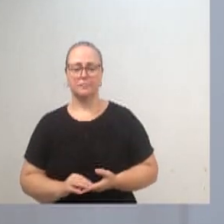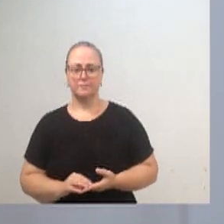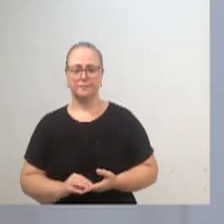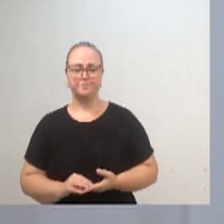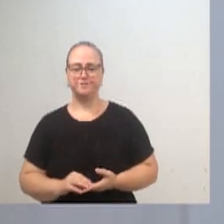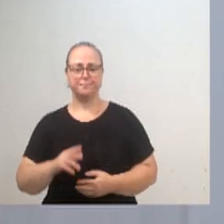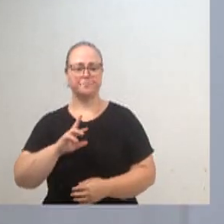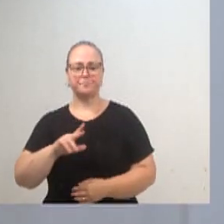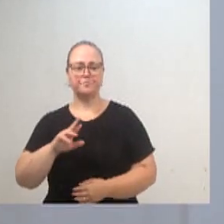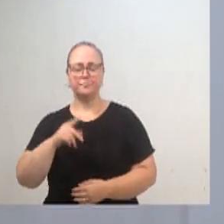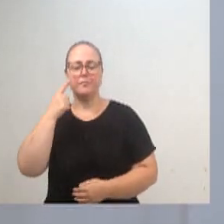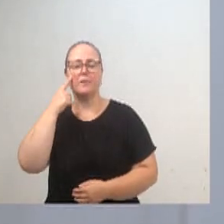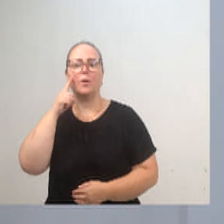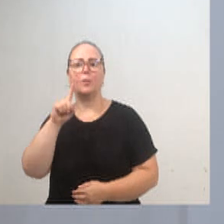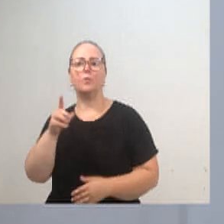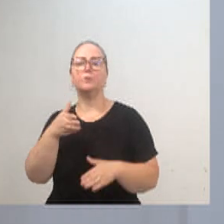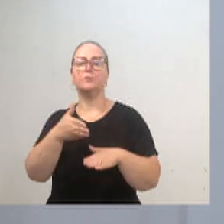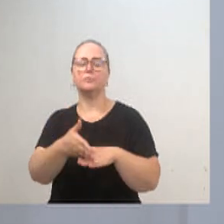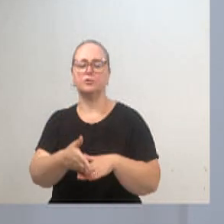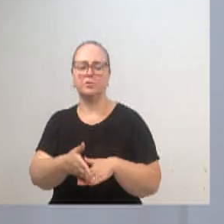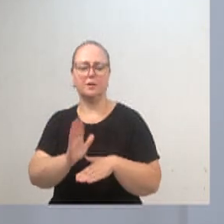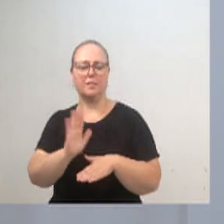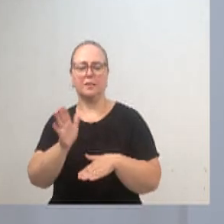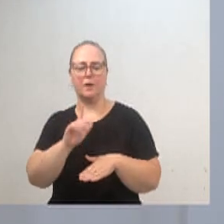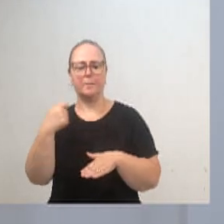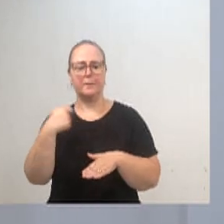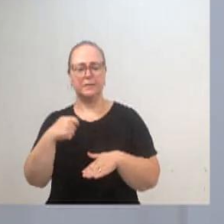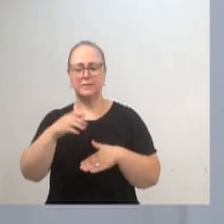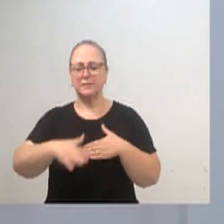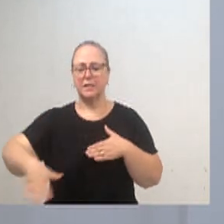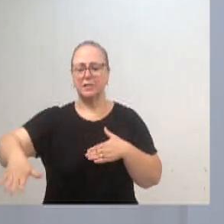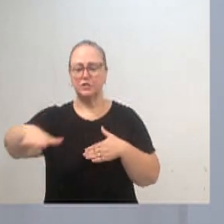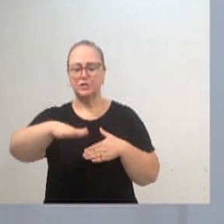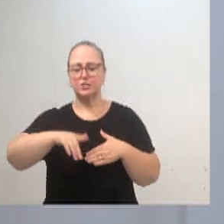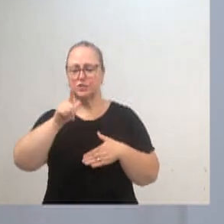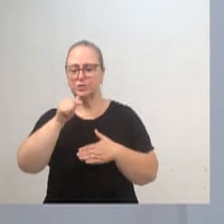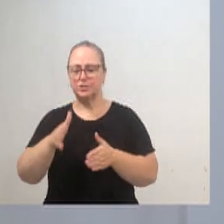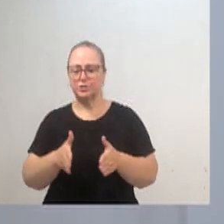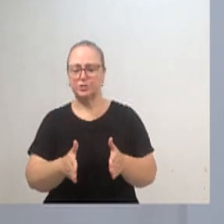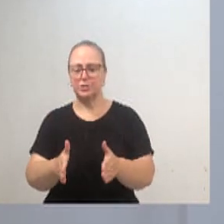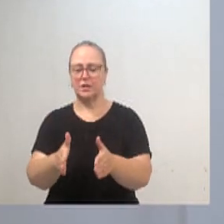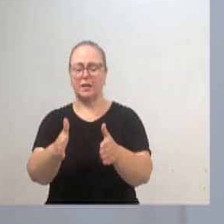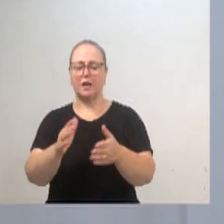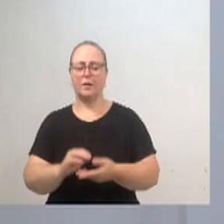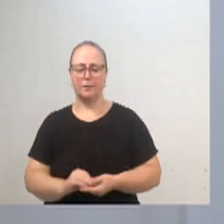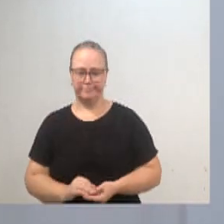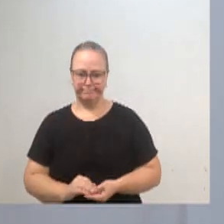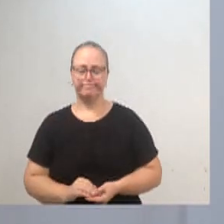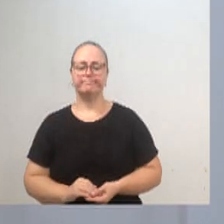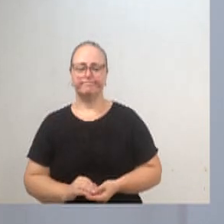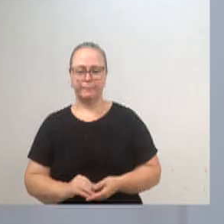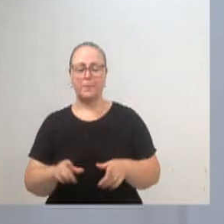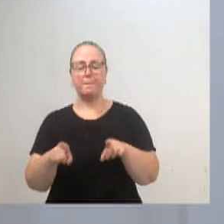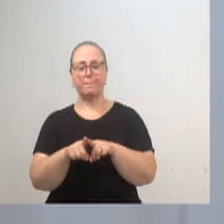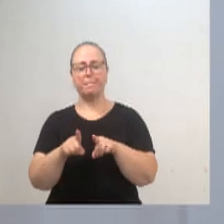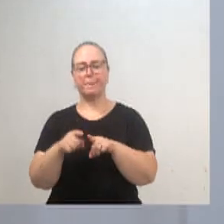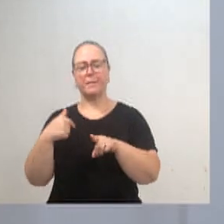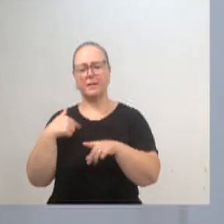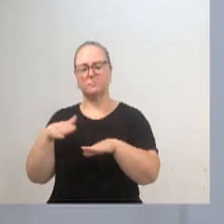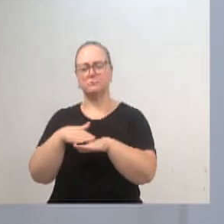é uma questão de um dia aqui. Isso precisa ser feito no Ribeirão como um todo. Inclusive, uma outra situação que me preocupou, conversando com